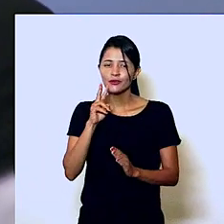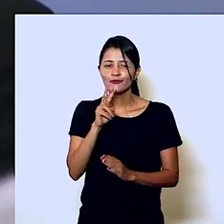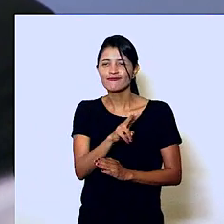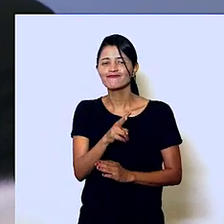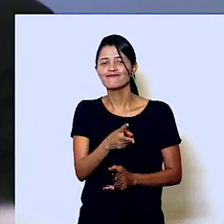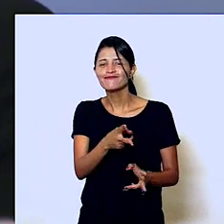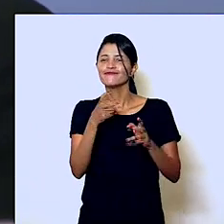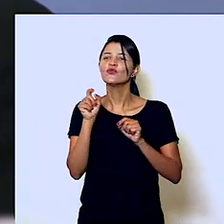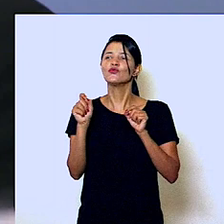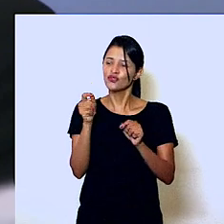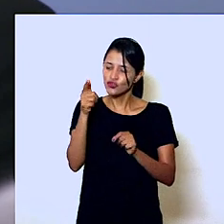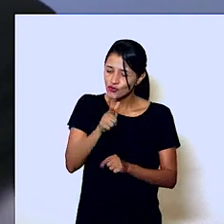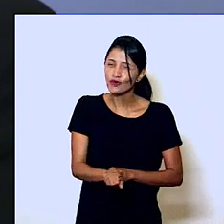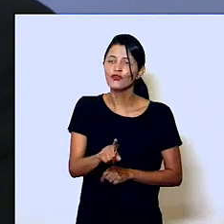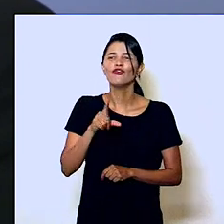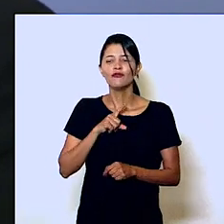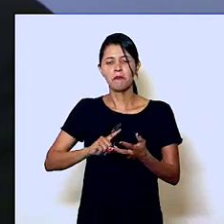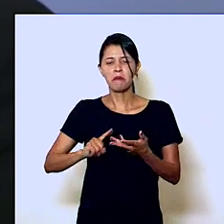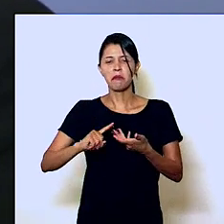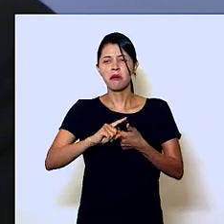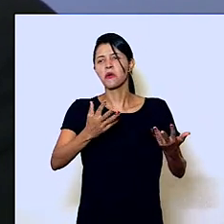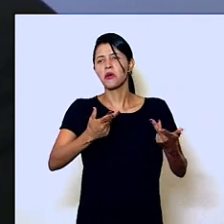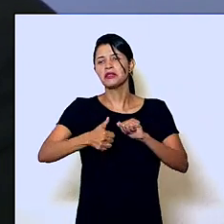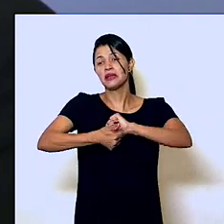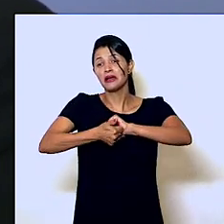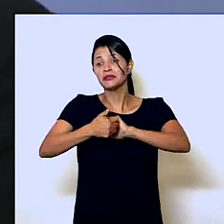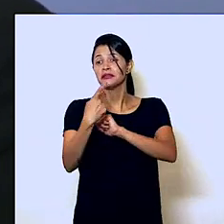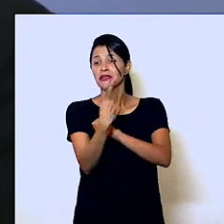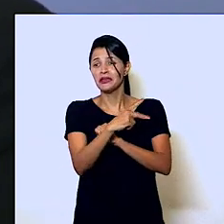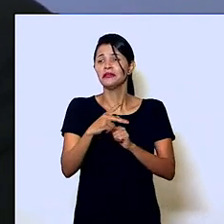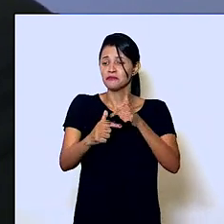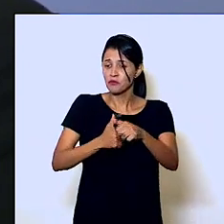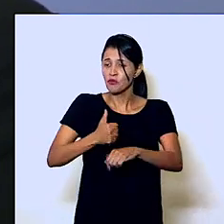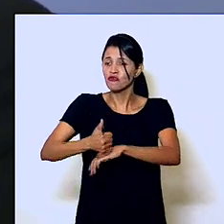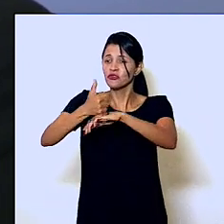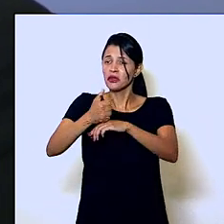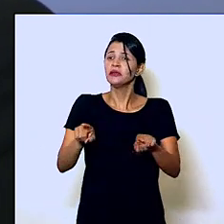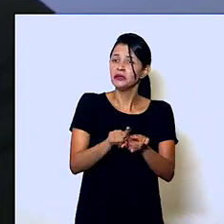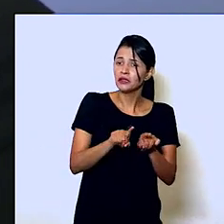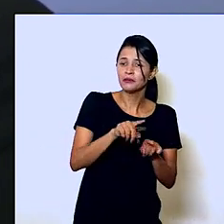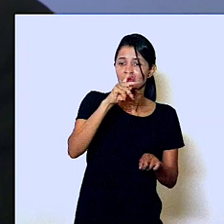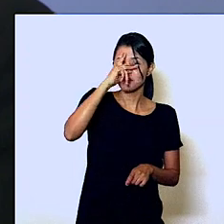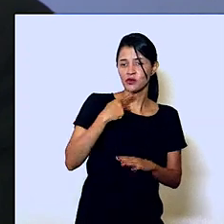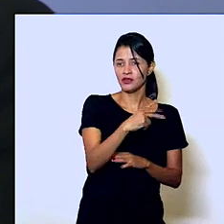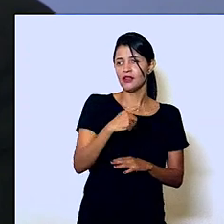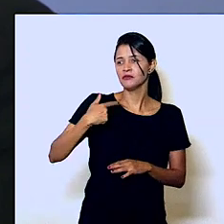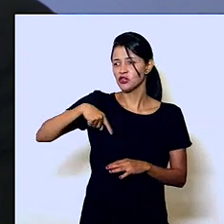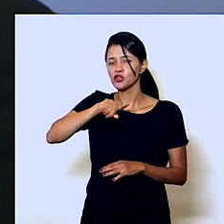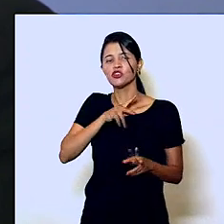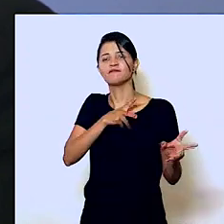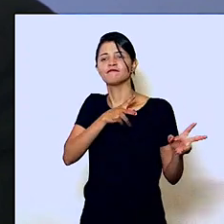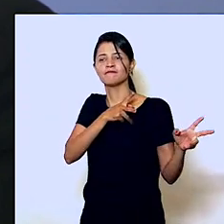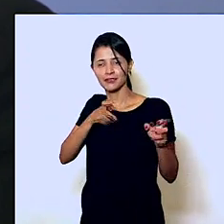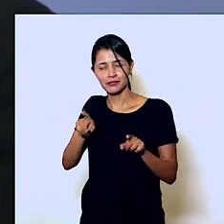os atributos profissionais e pessoais tão marcantes e que todos nós reconhecemos. Na sua rotina